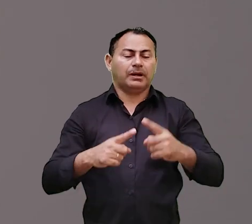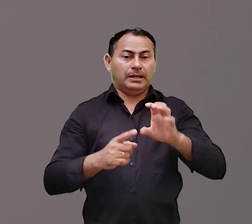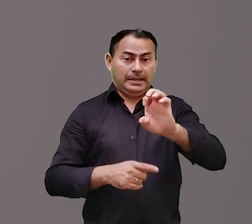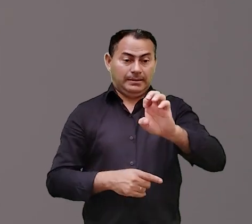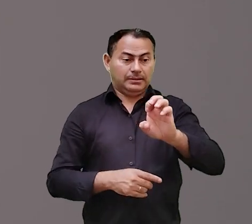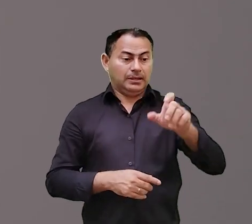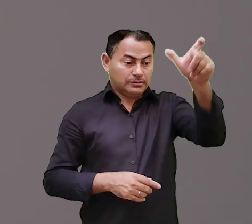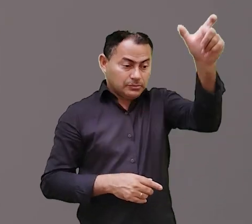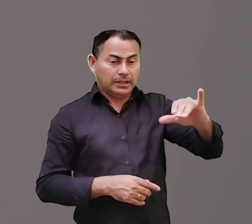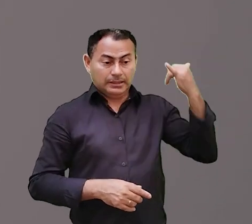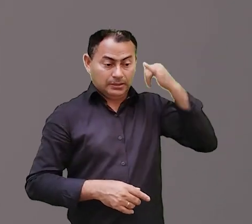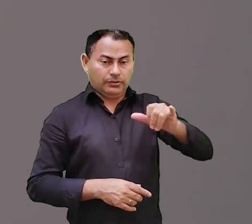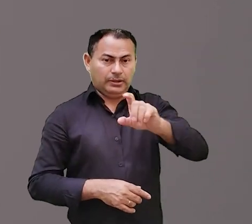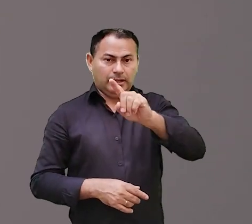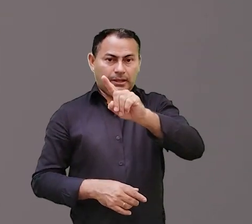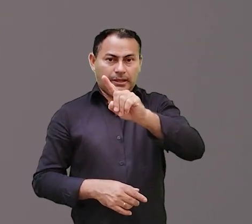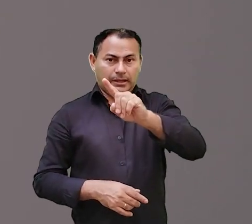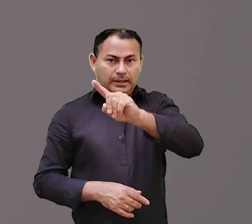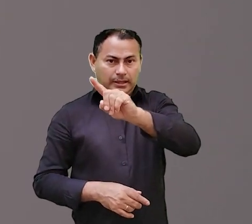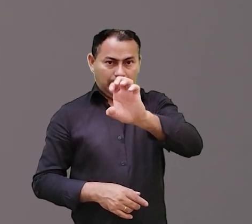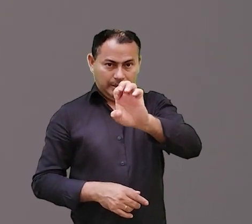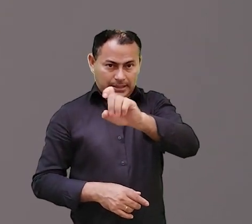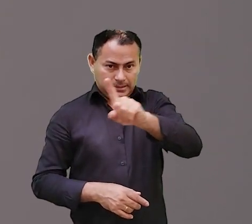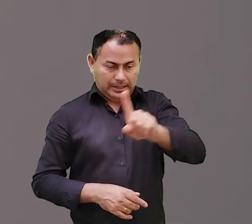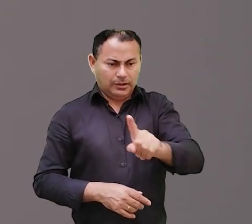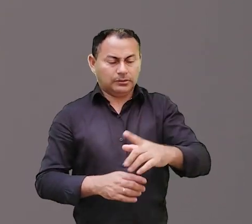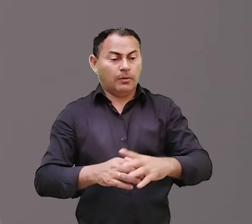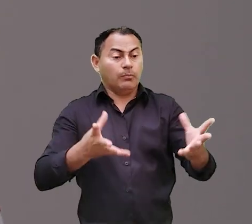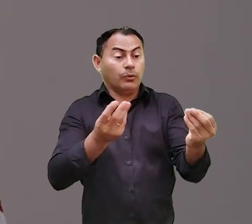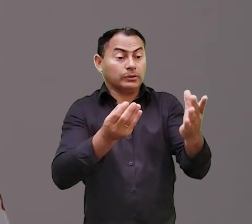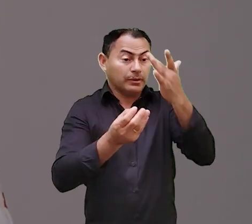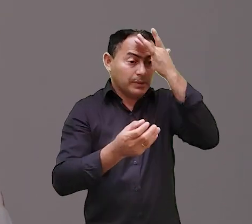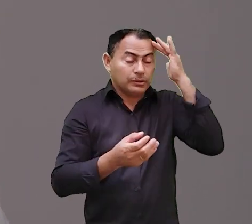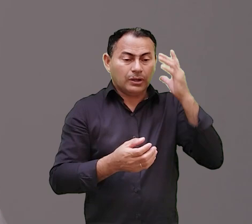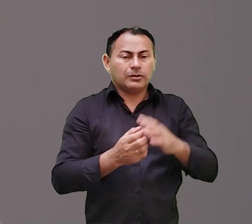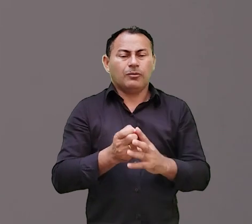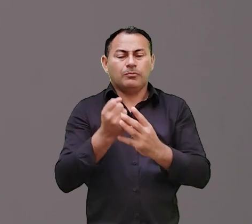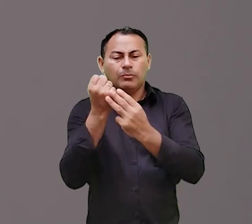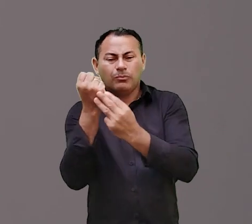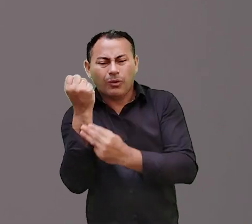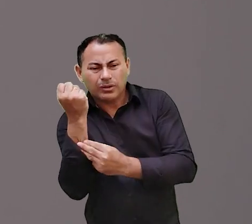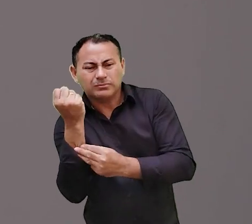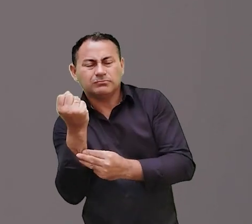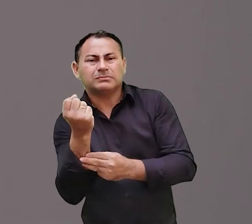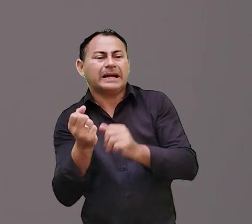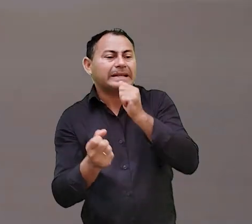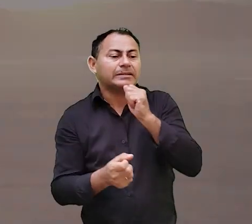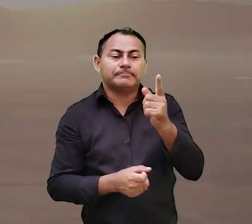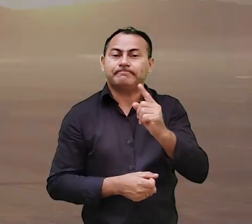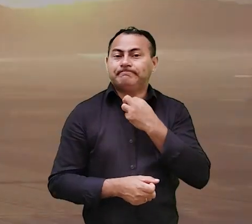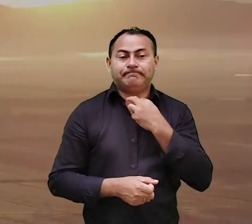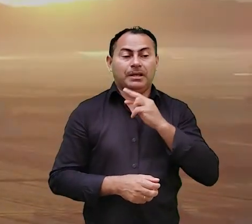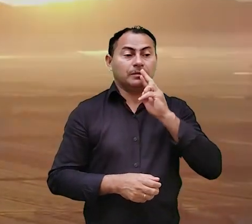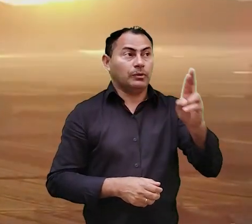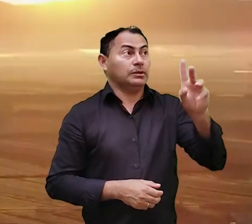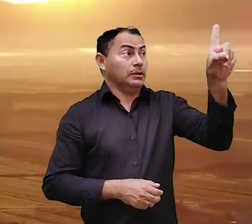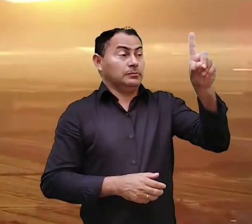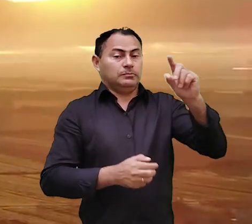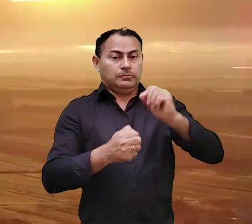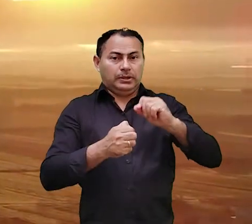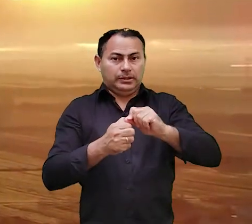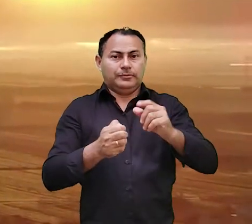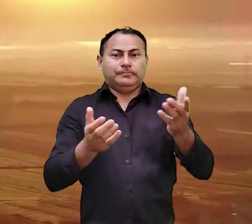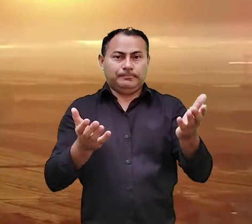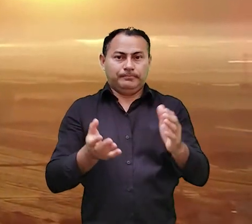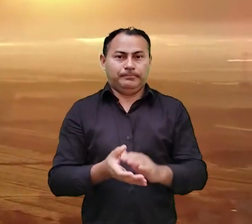Bom, mas Ezequiel estava com um exército de esqueletos cobertos de carne e músculos, mas ele ainda não podia responder